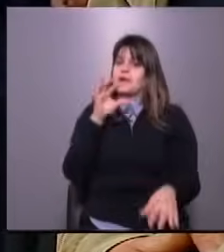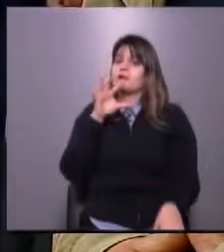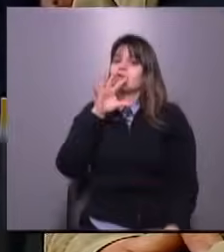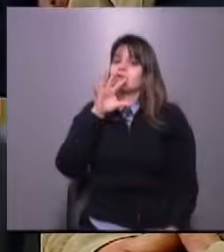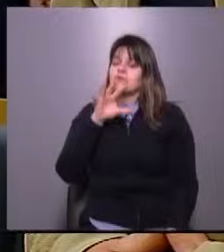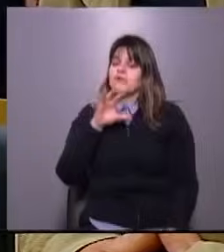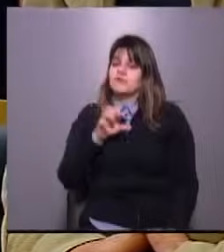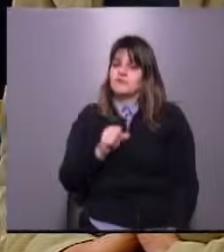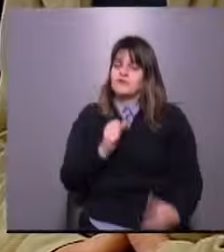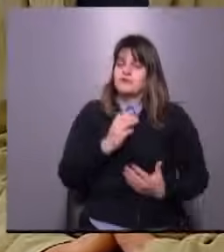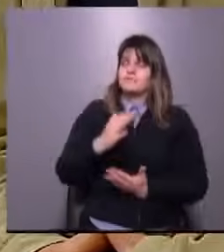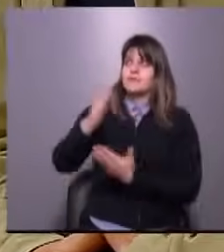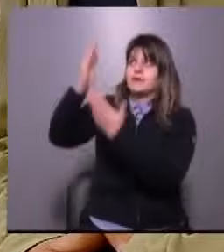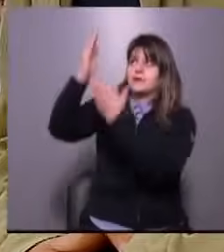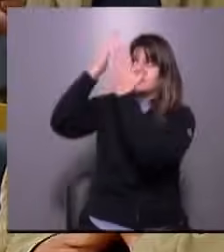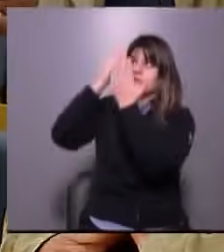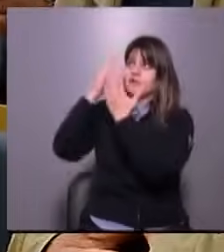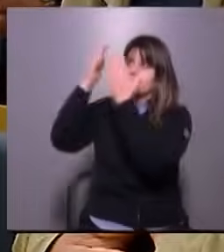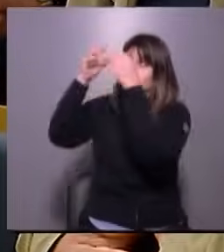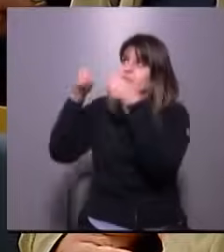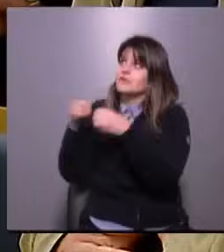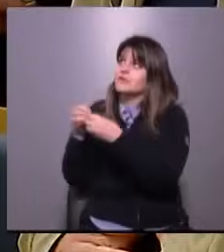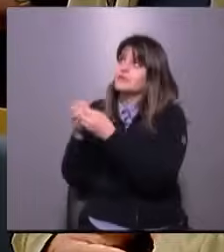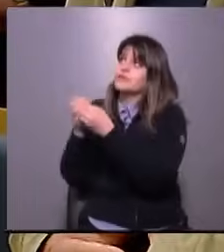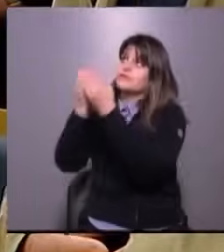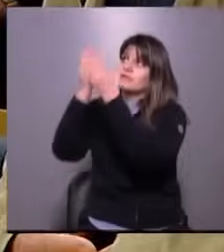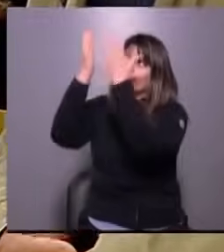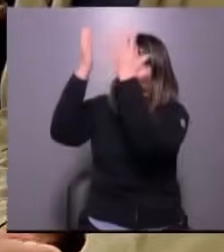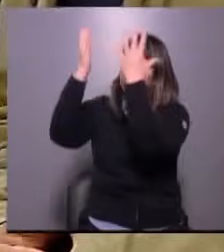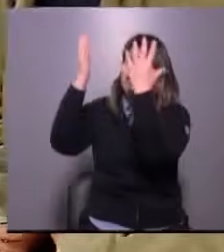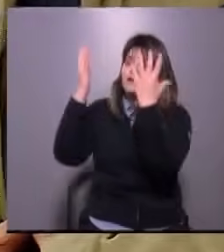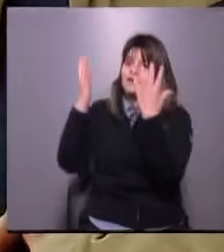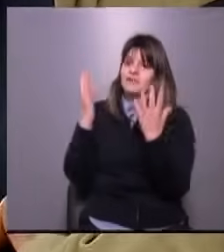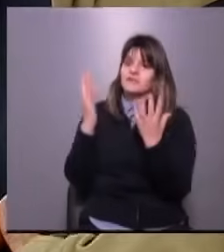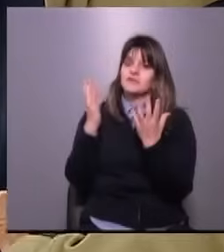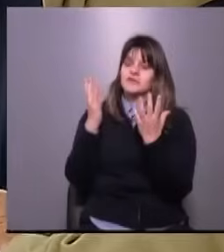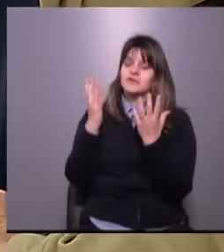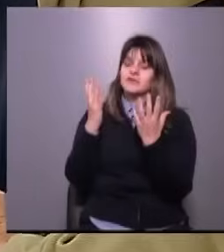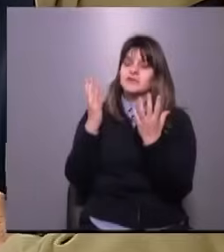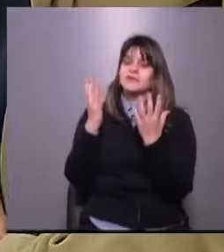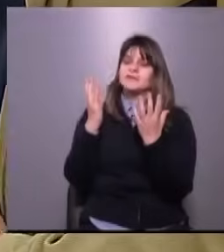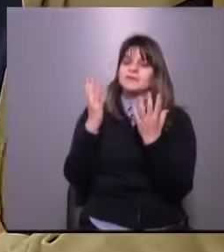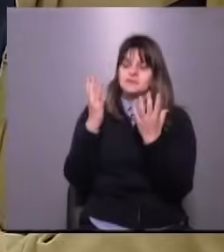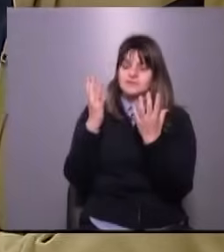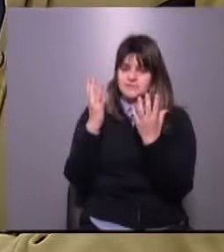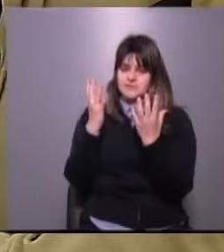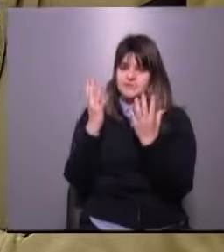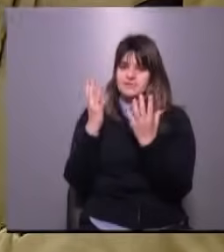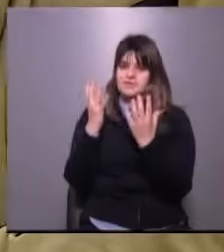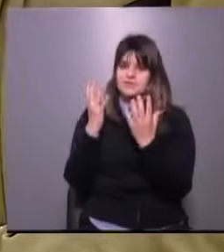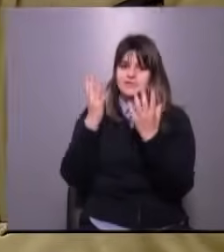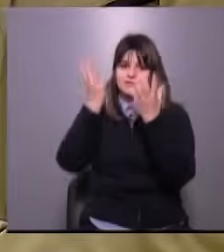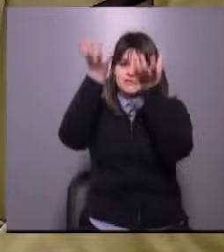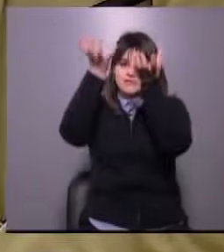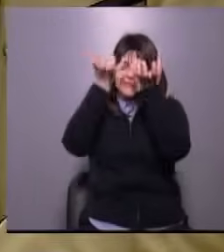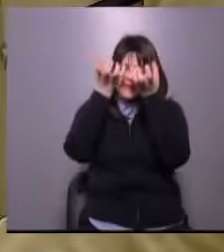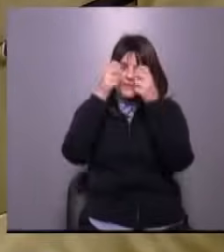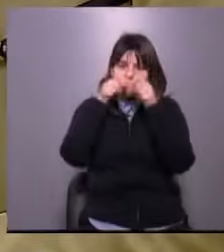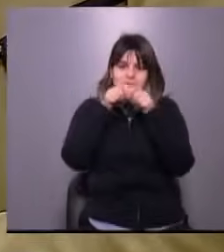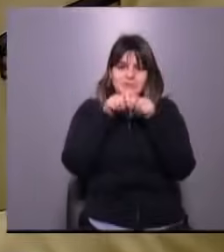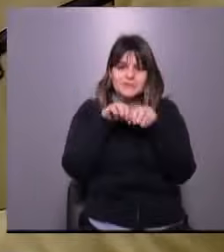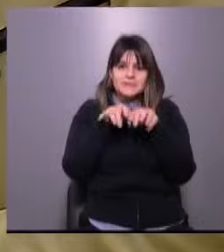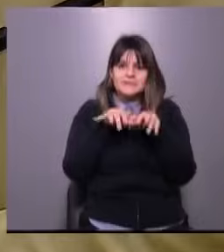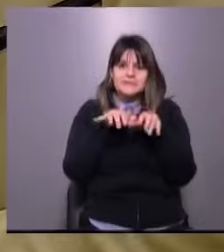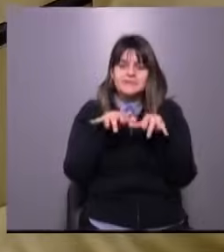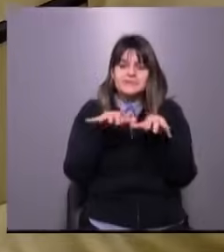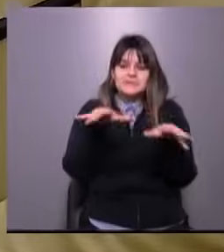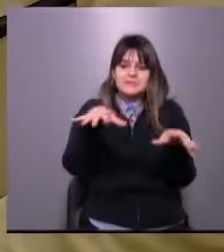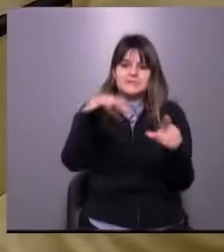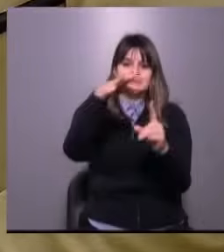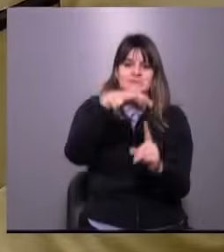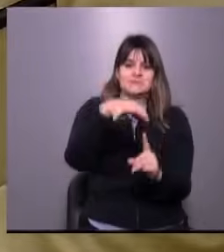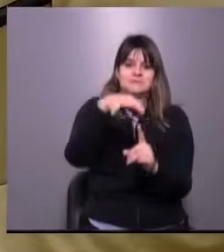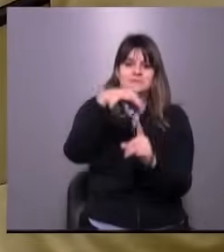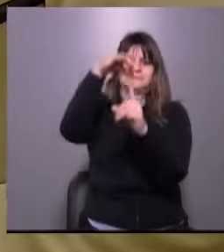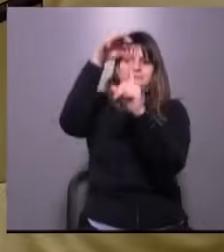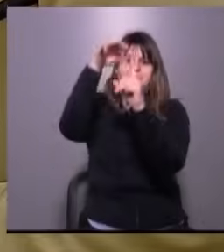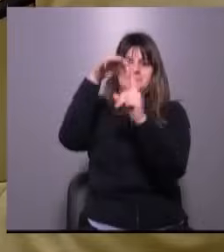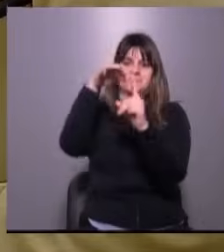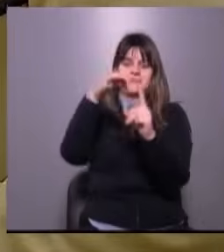Filho, e com o Pai e o Filho é adorado e glorificado. Ele falou pelos